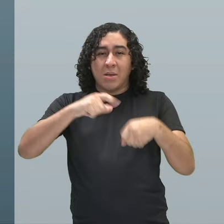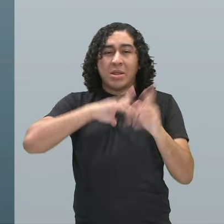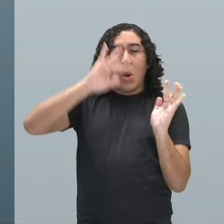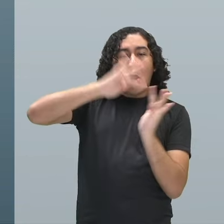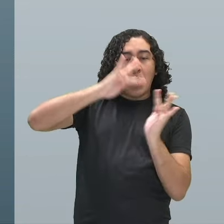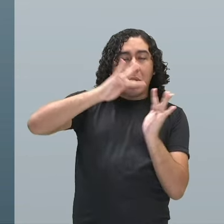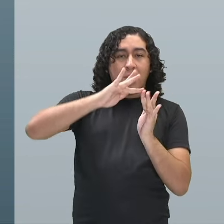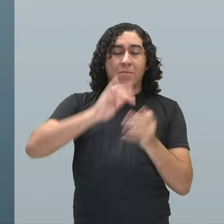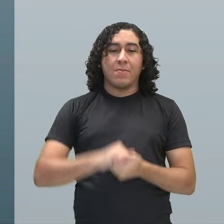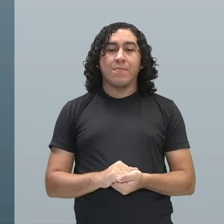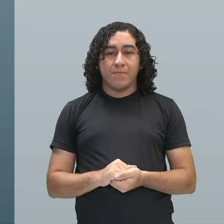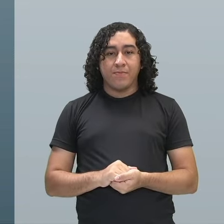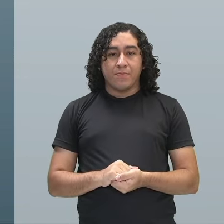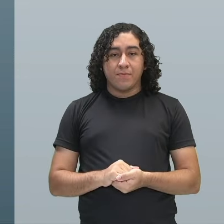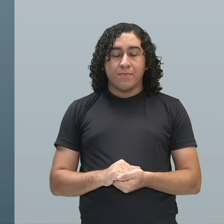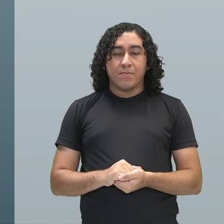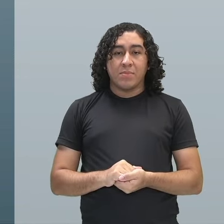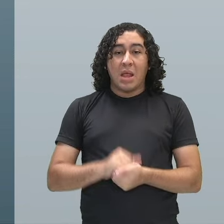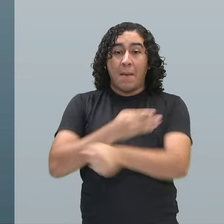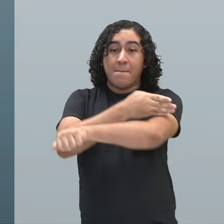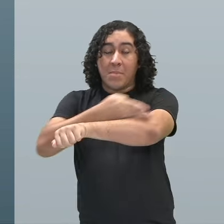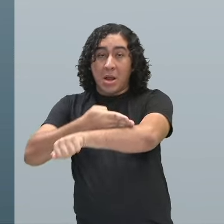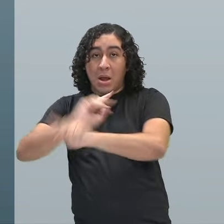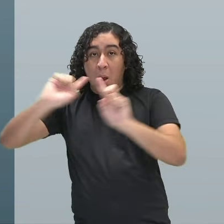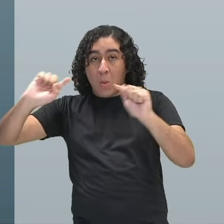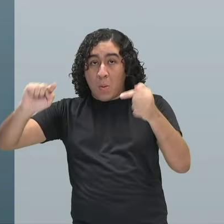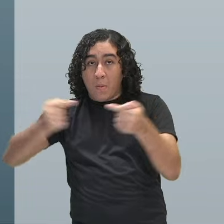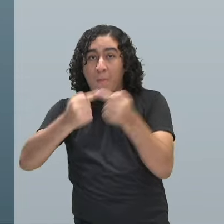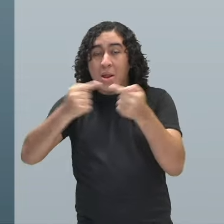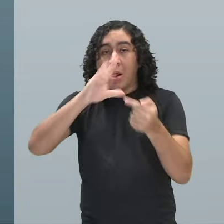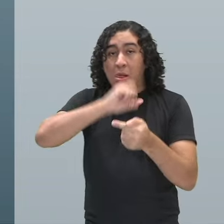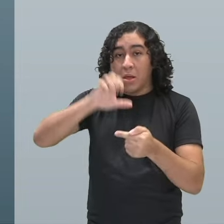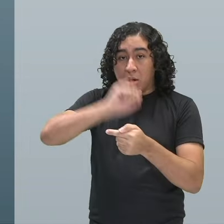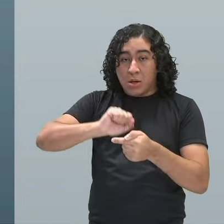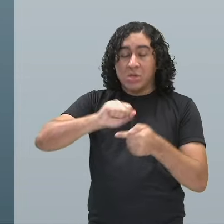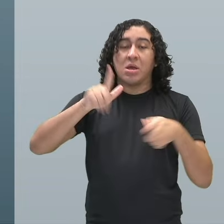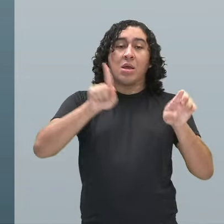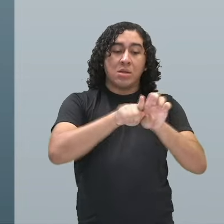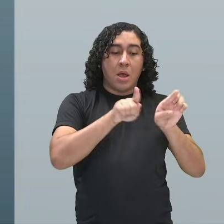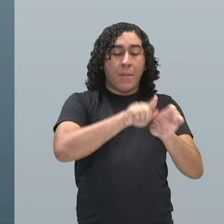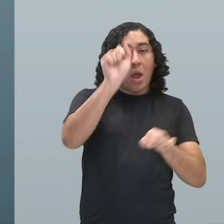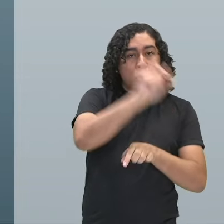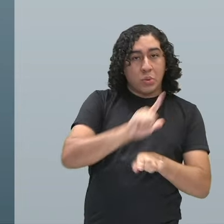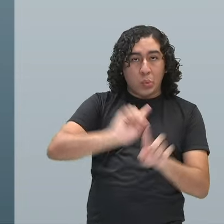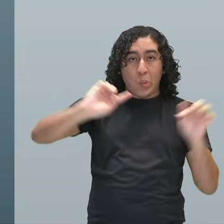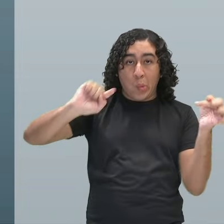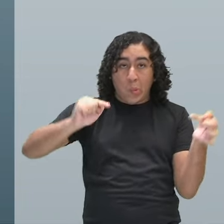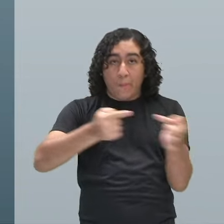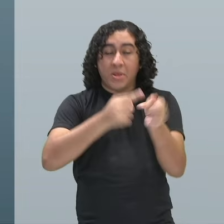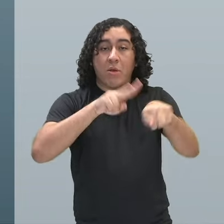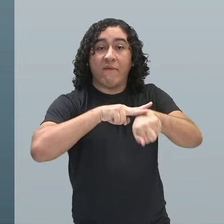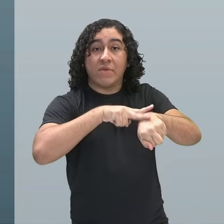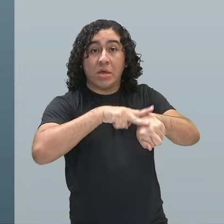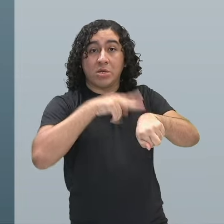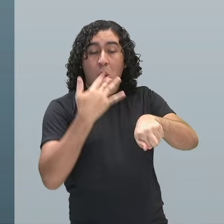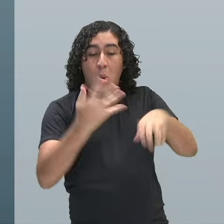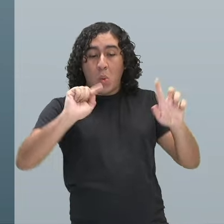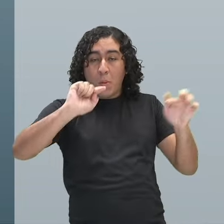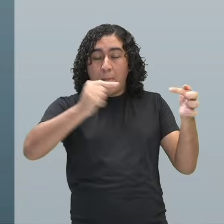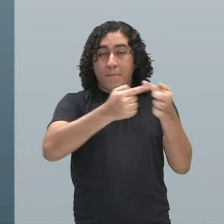Agora as bolas brancas pegaram essa laranja. Novamente as azuis na verde e as brancas de novo na